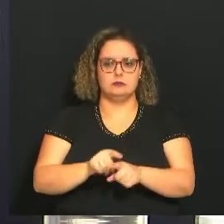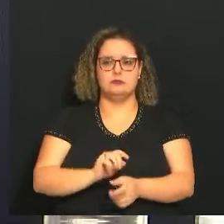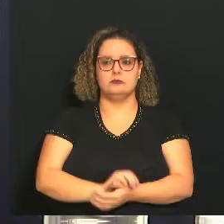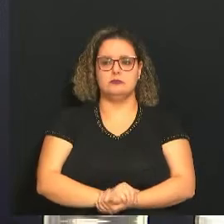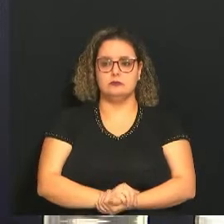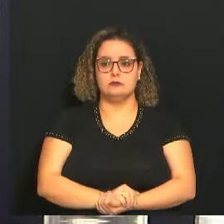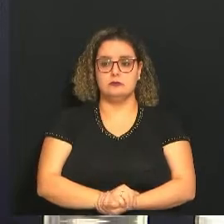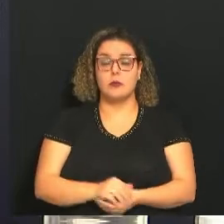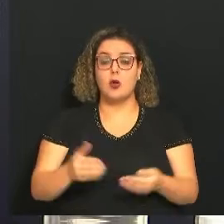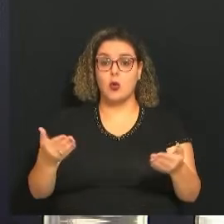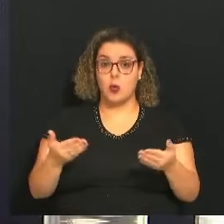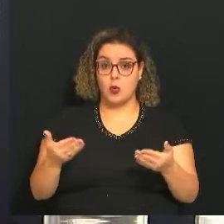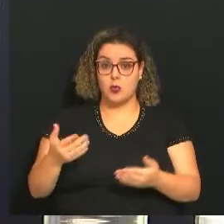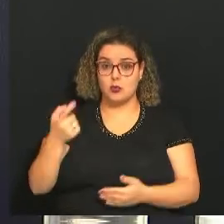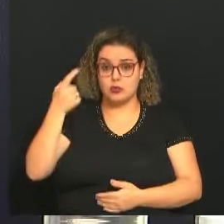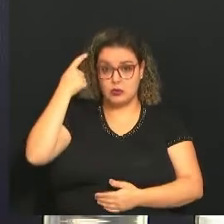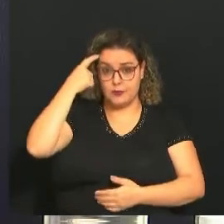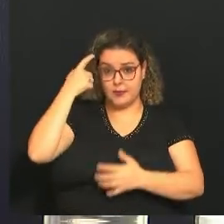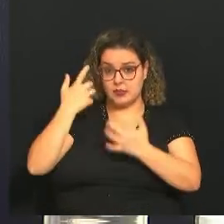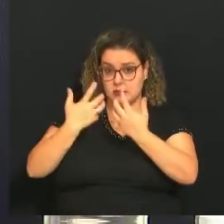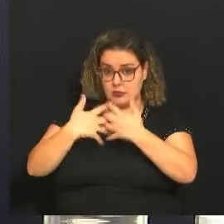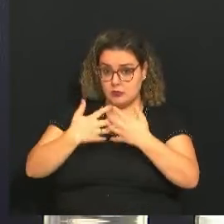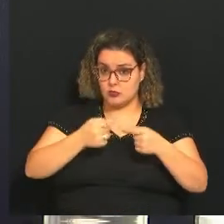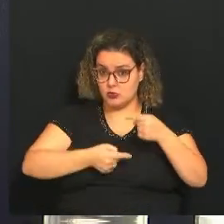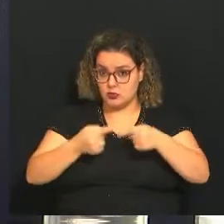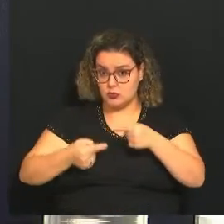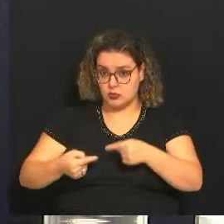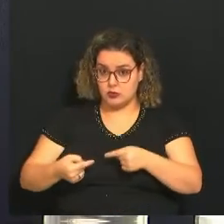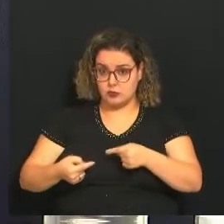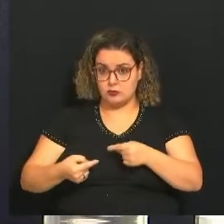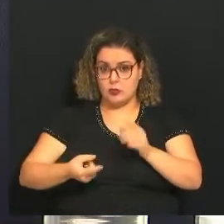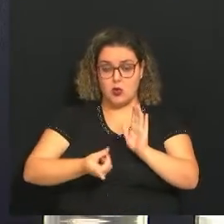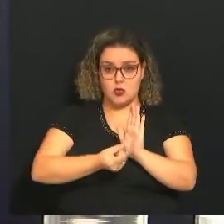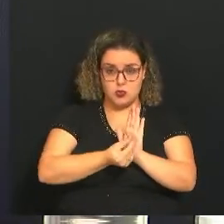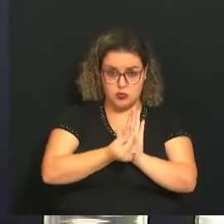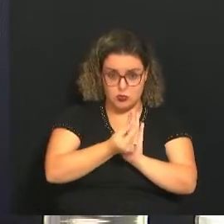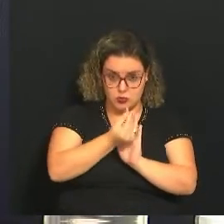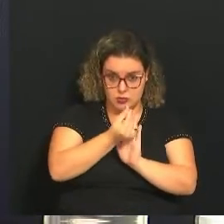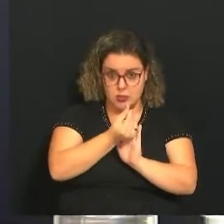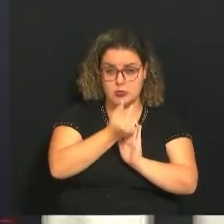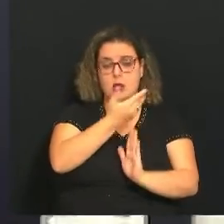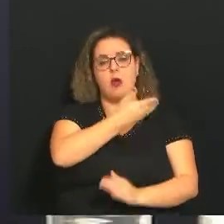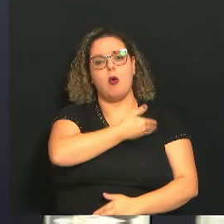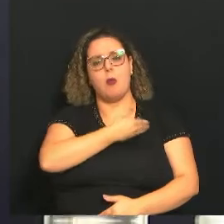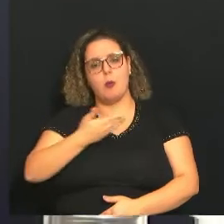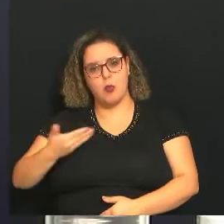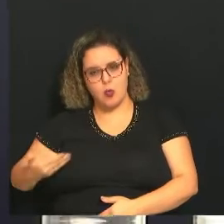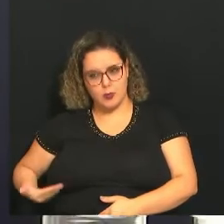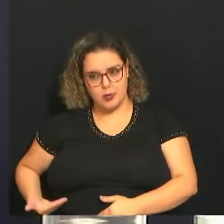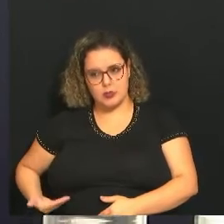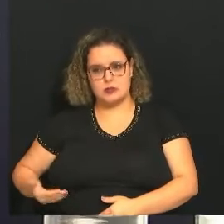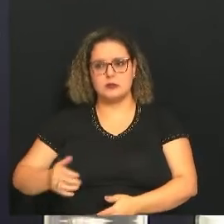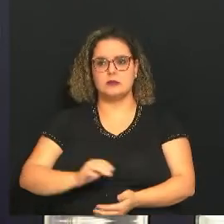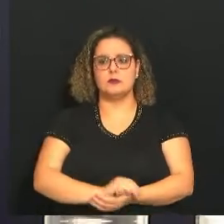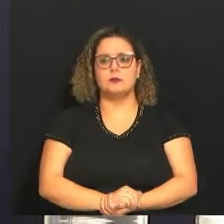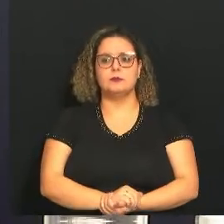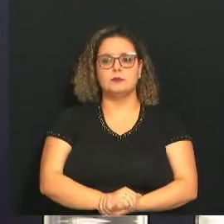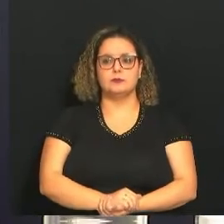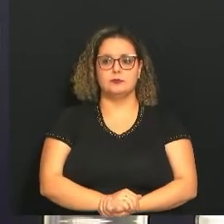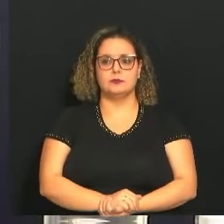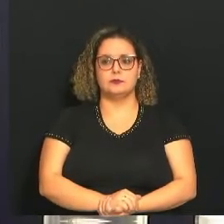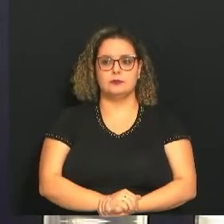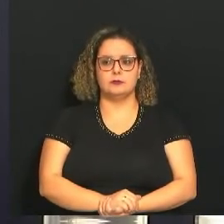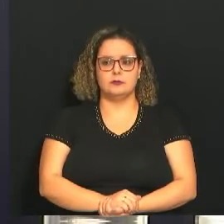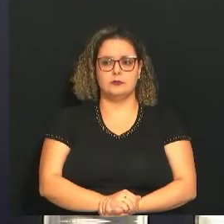Hoje, nós pensamos em debater o tema sobre finanças públicas. Então, o tema de hoje é finanças públicas e